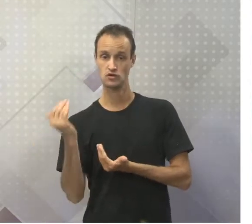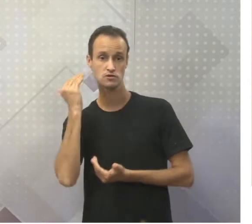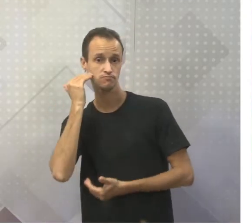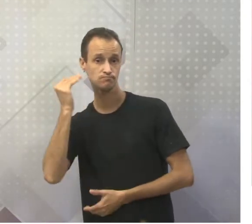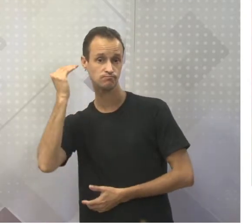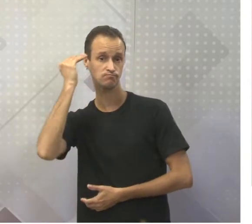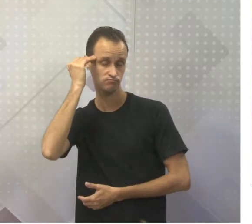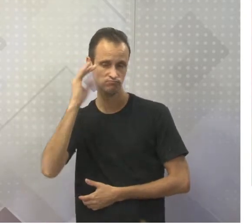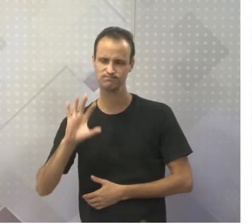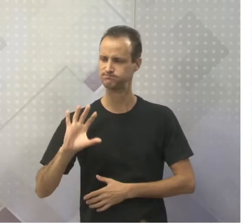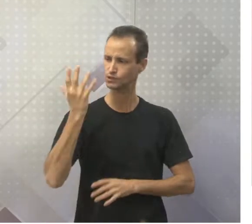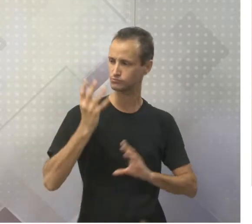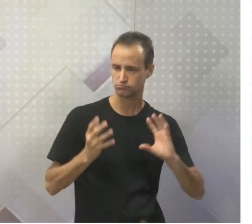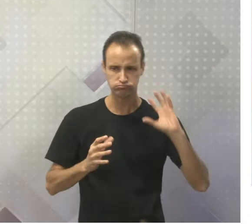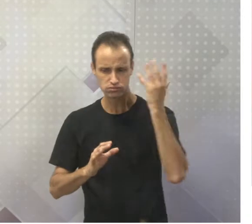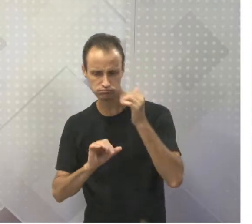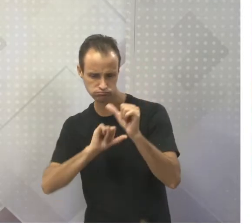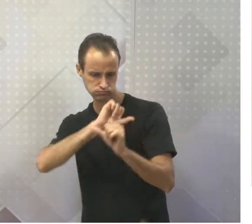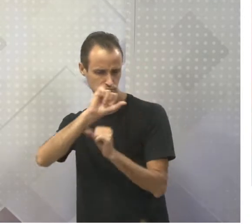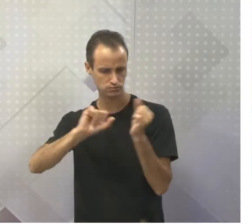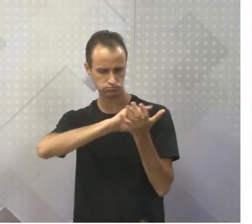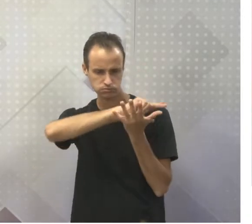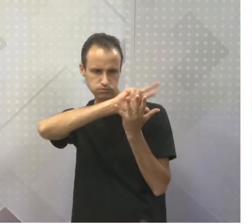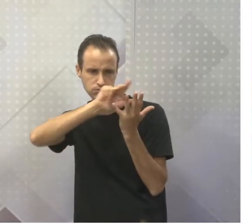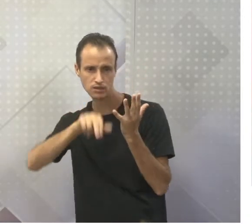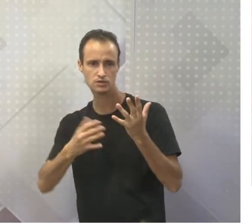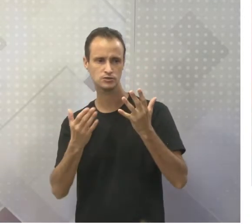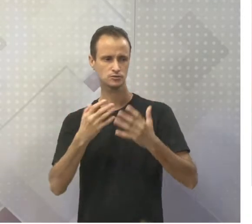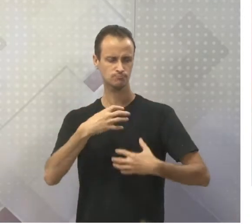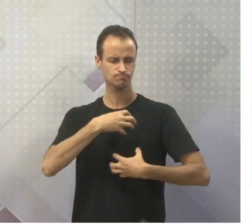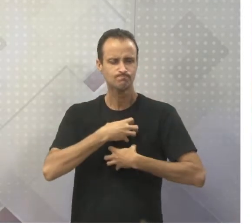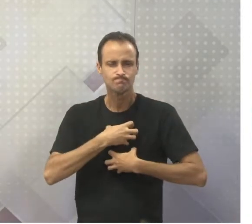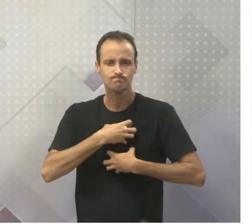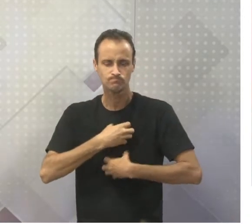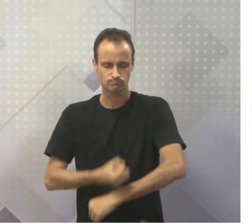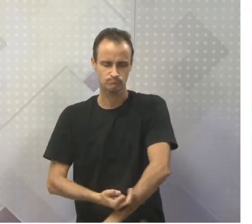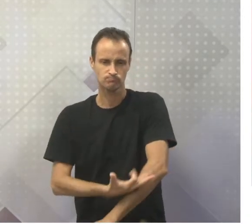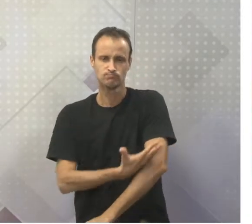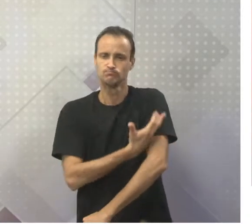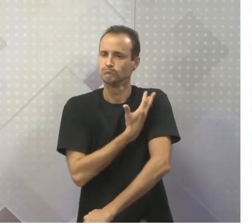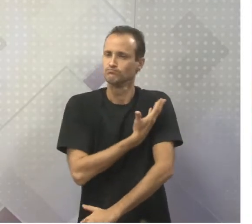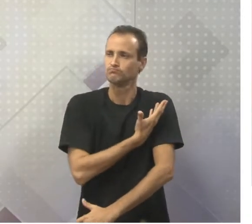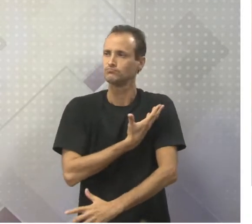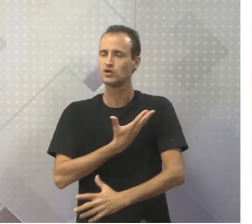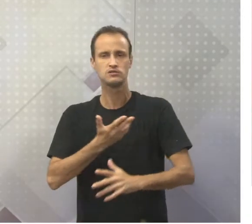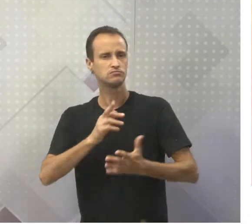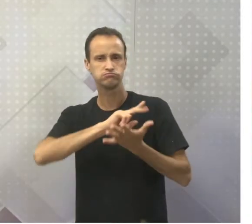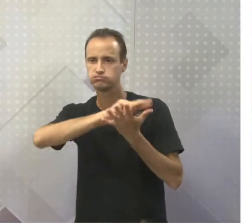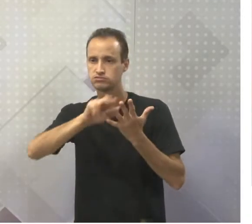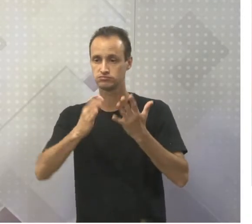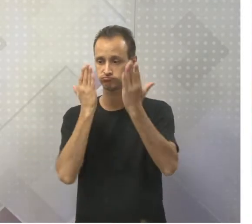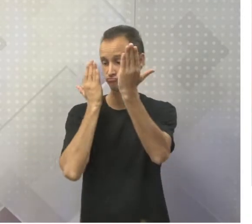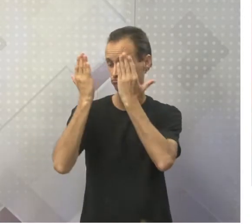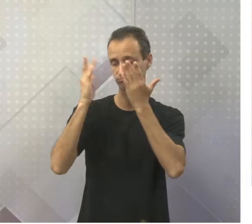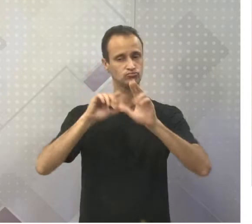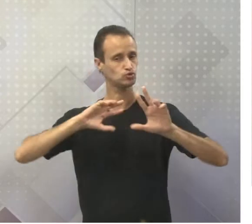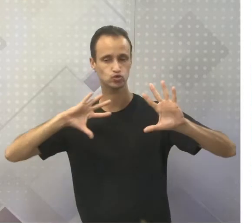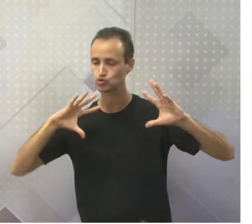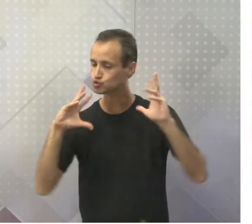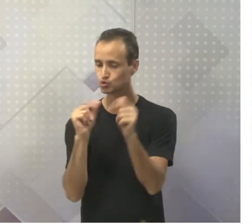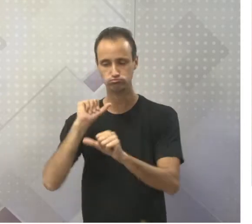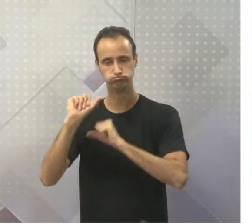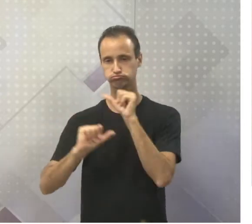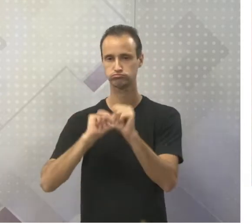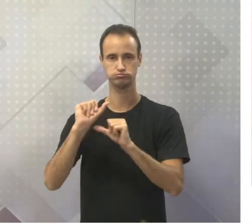em que acontecem mudanças no corpo, nos sentimentos, no humor, no jeito de enxergar a si mesmo e